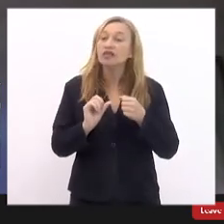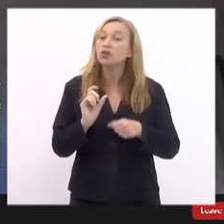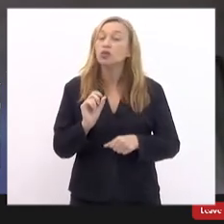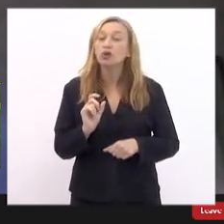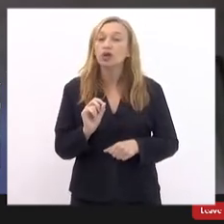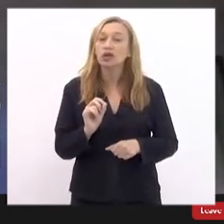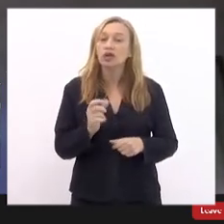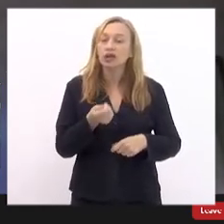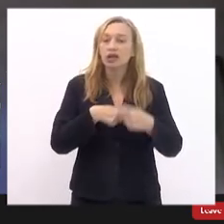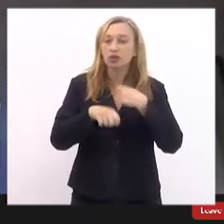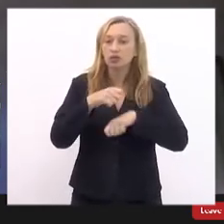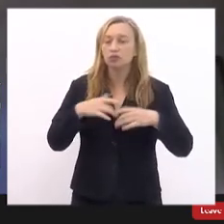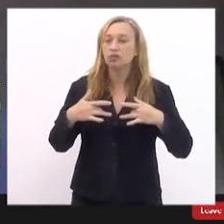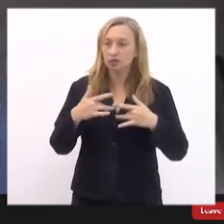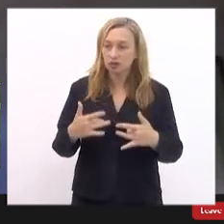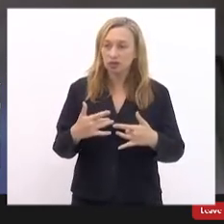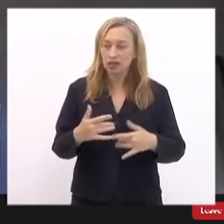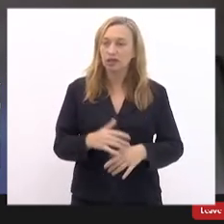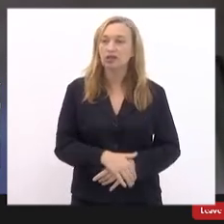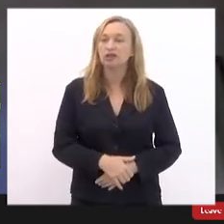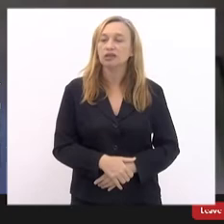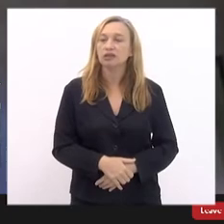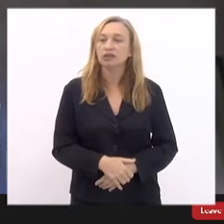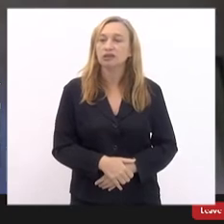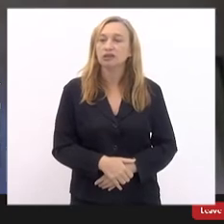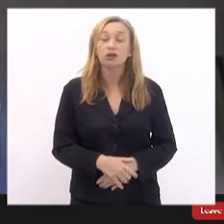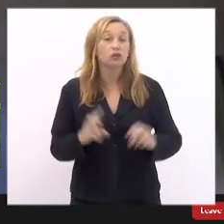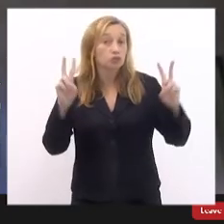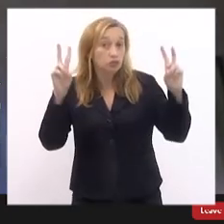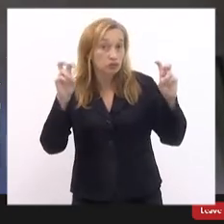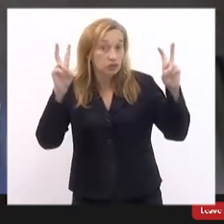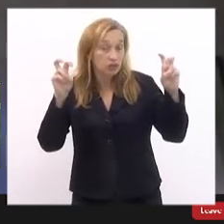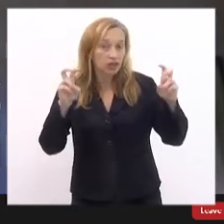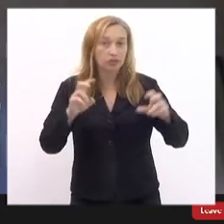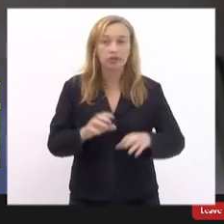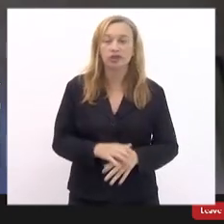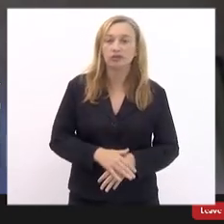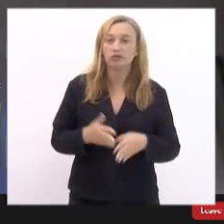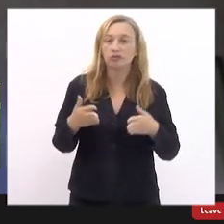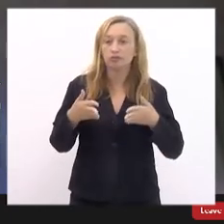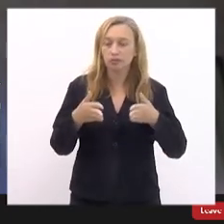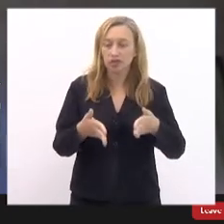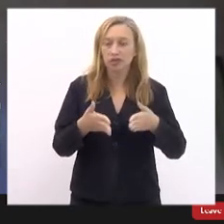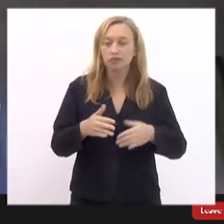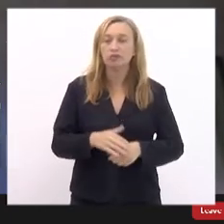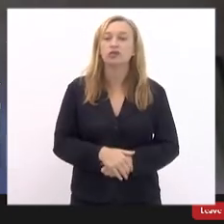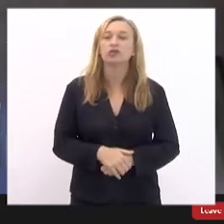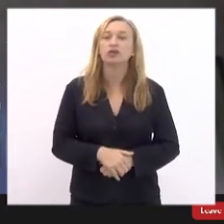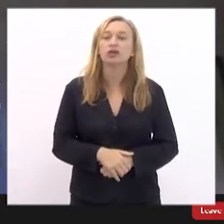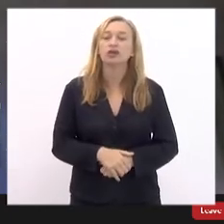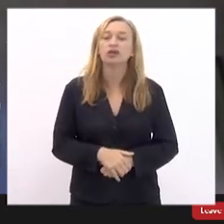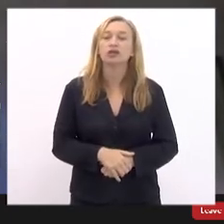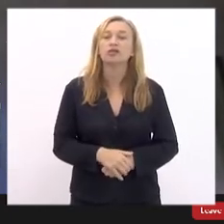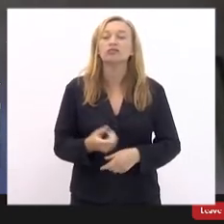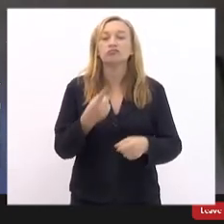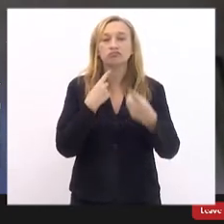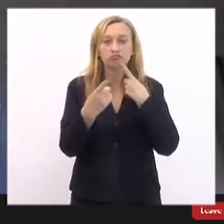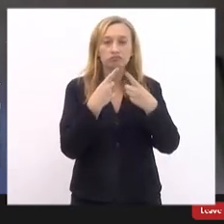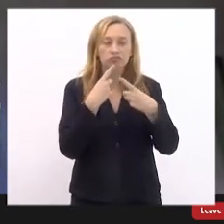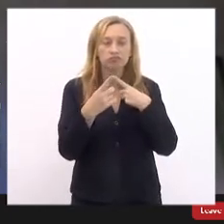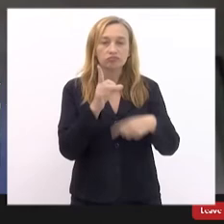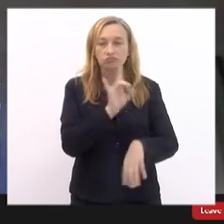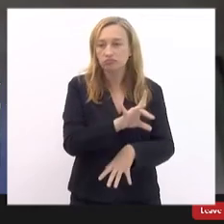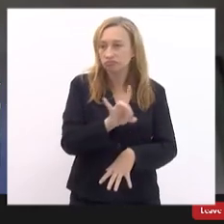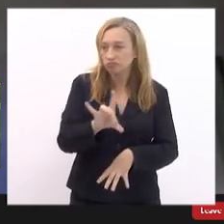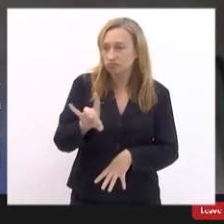a economia solidária, sendo um tema transversal, né, que a gente procure dialogar com